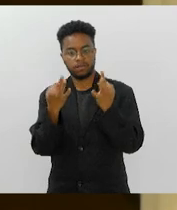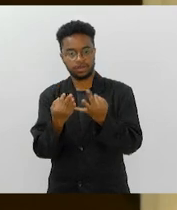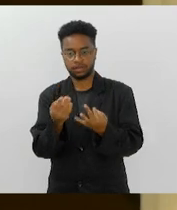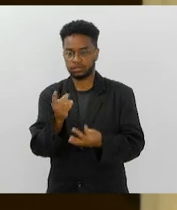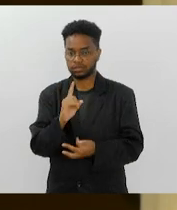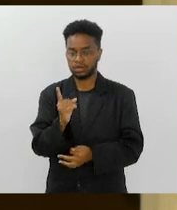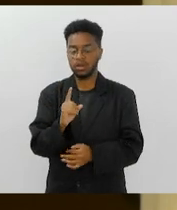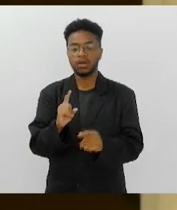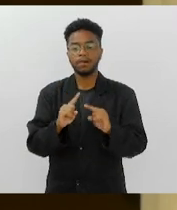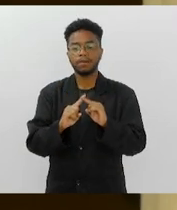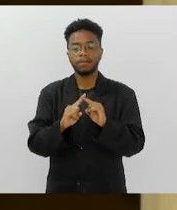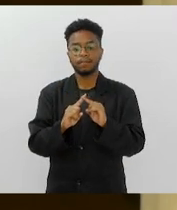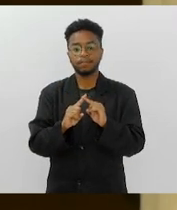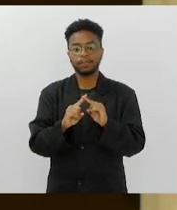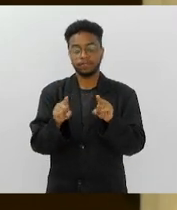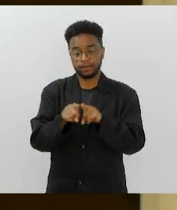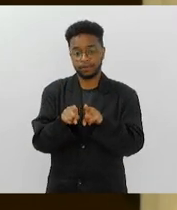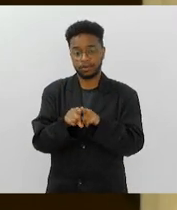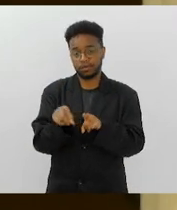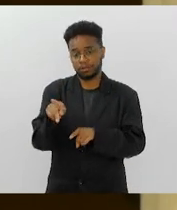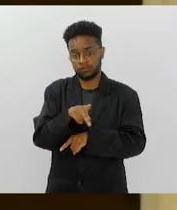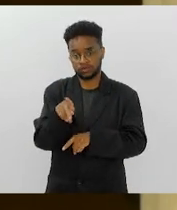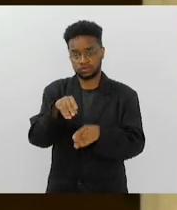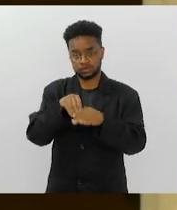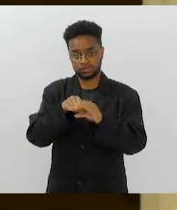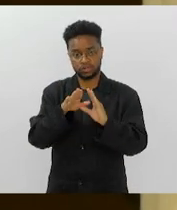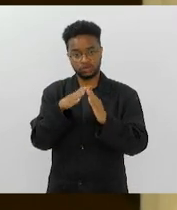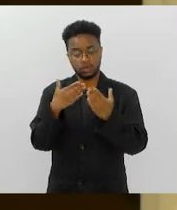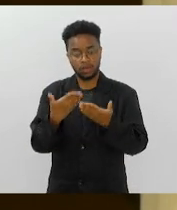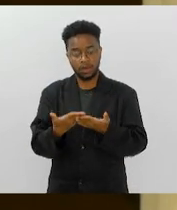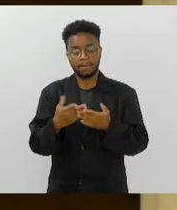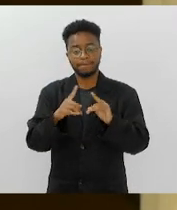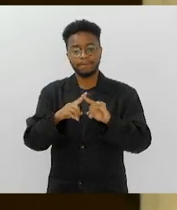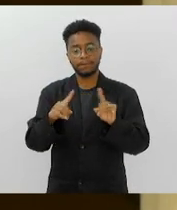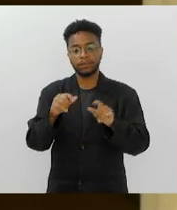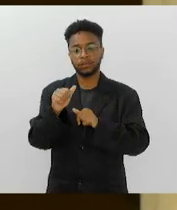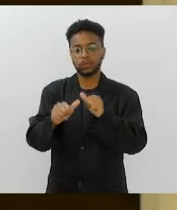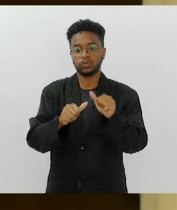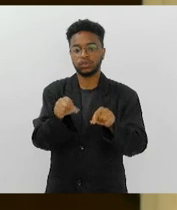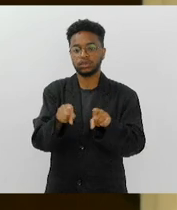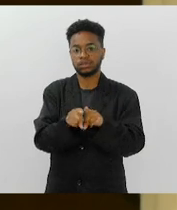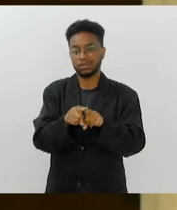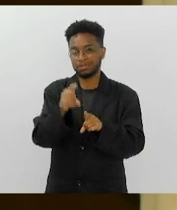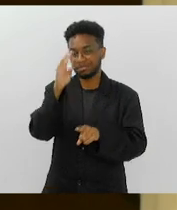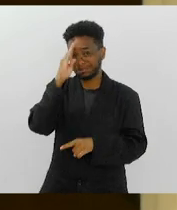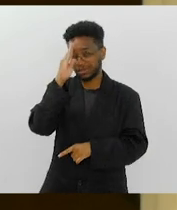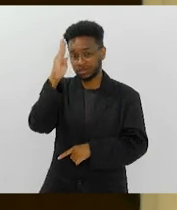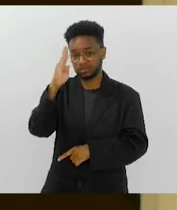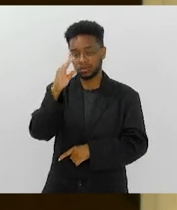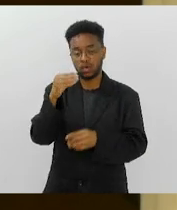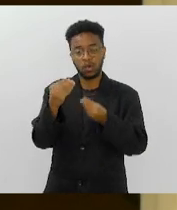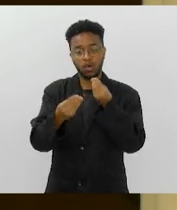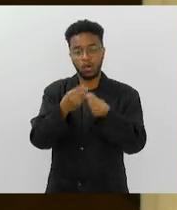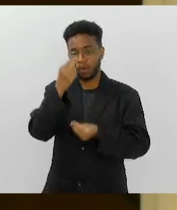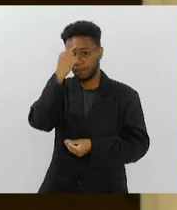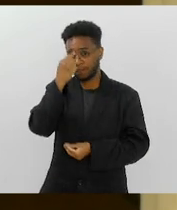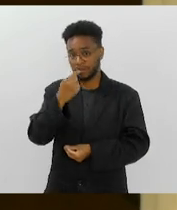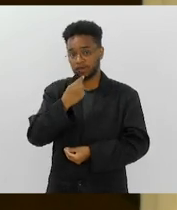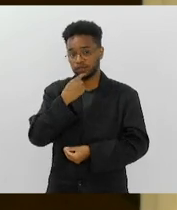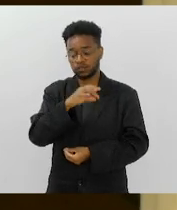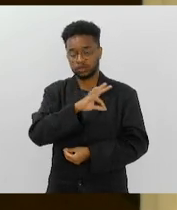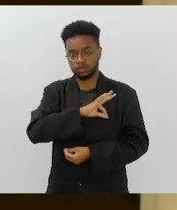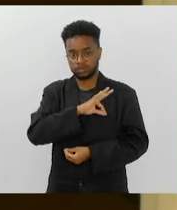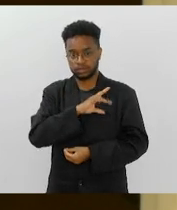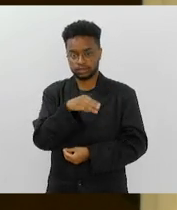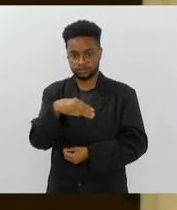só dos professores das escolas que nós estamos, mas transformaram fundamentalmente o perfil dos nossos policiais